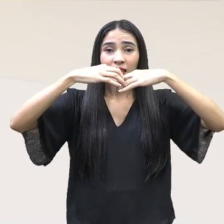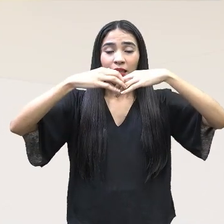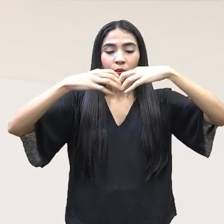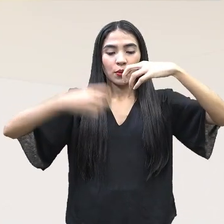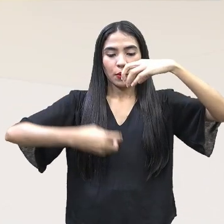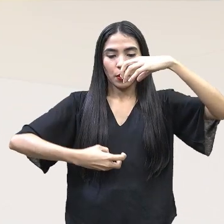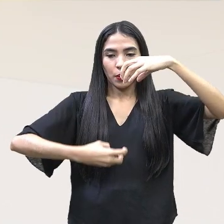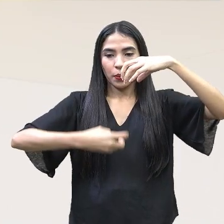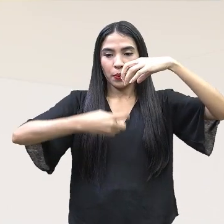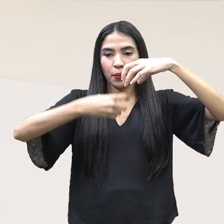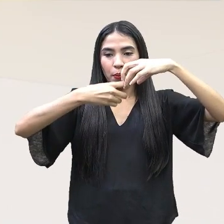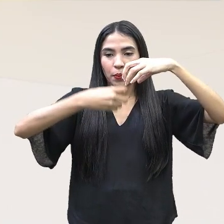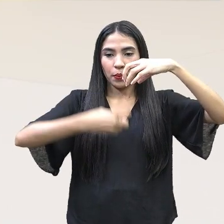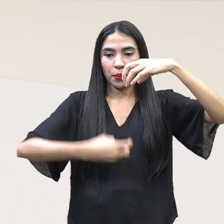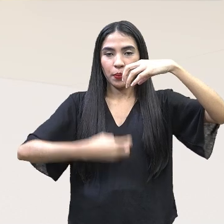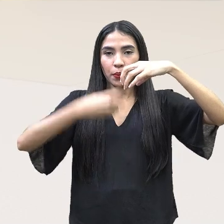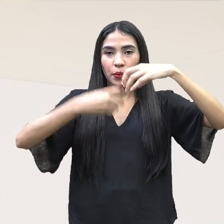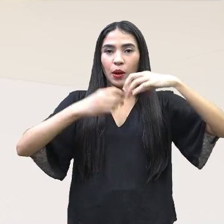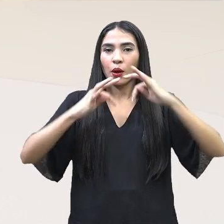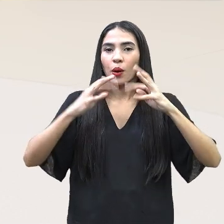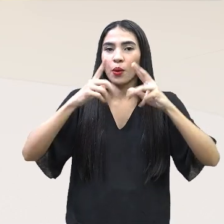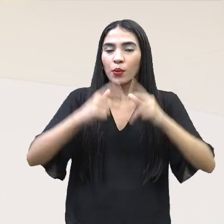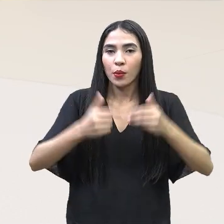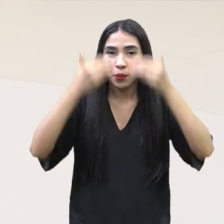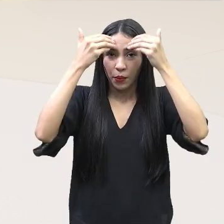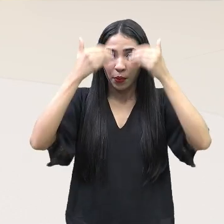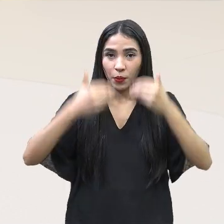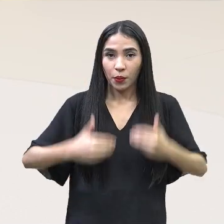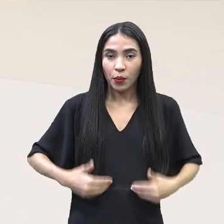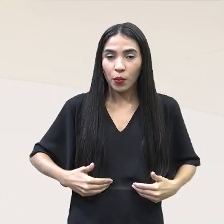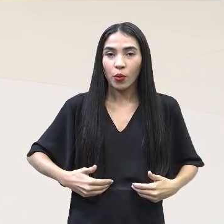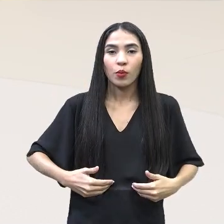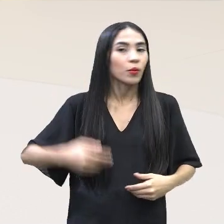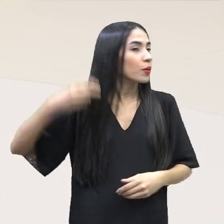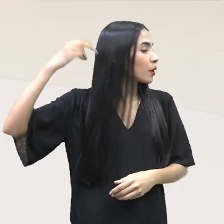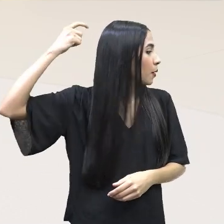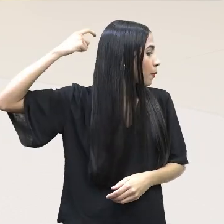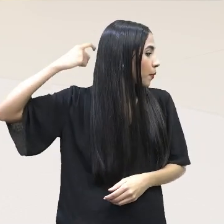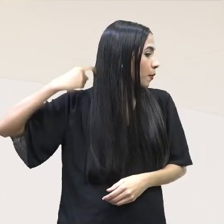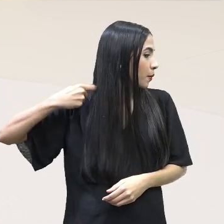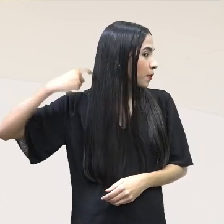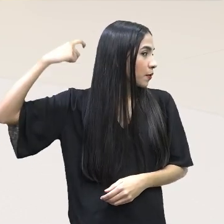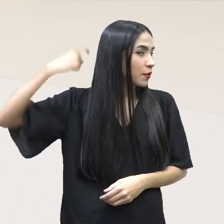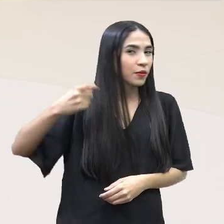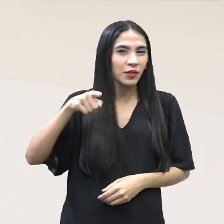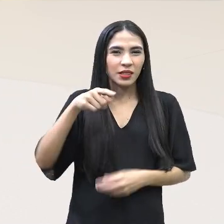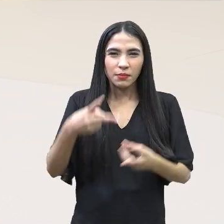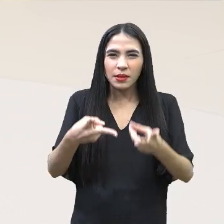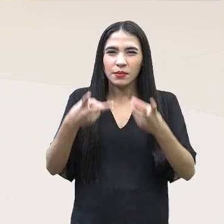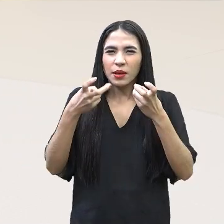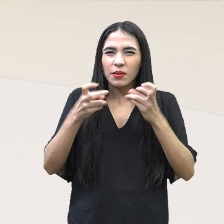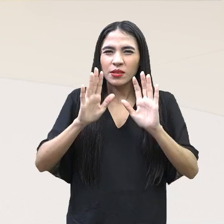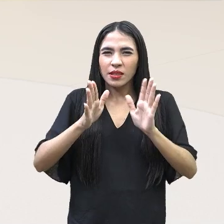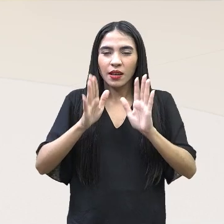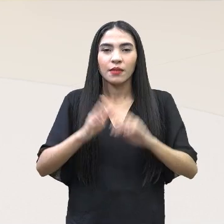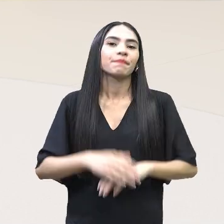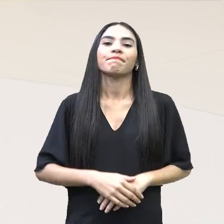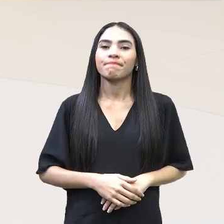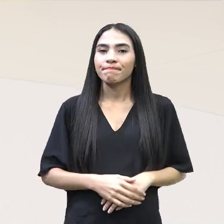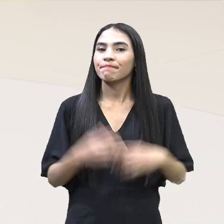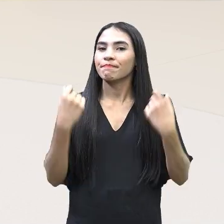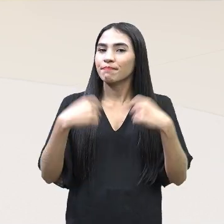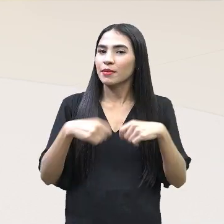a todo o corpo, ok? Então, tudo passa pelo pescoço. Vocês já perceberam isso? Temos que ter